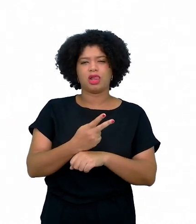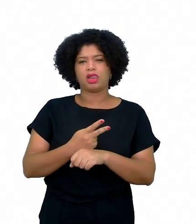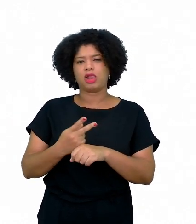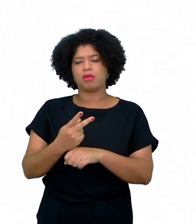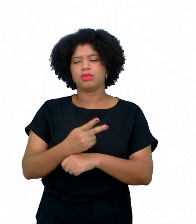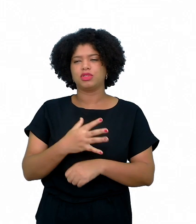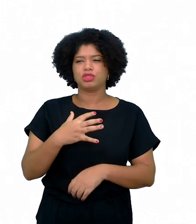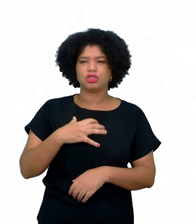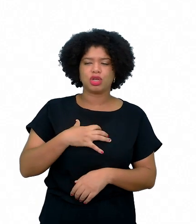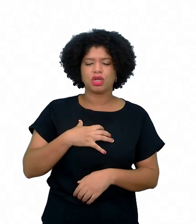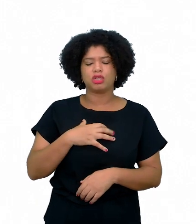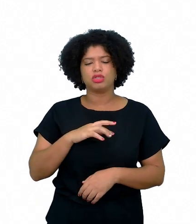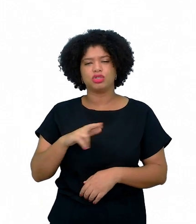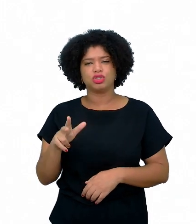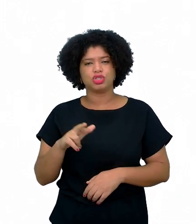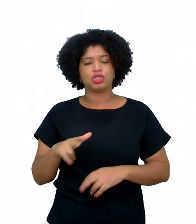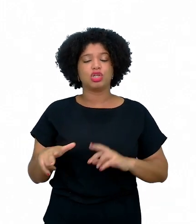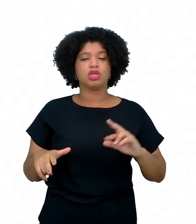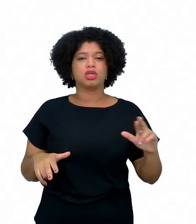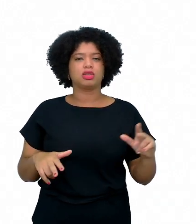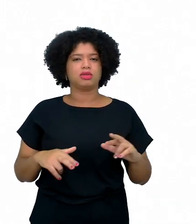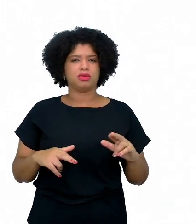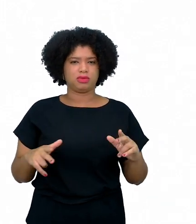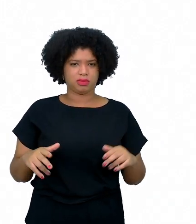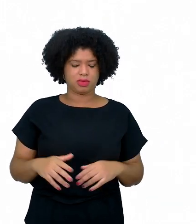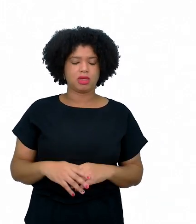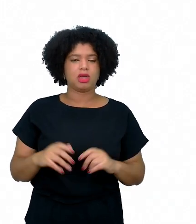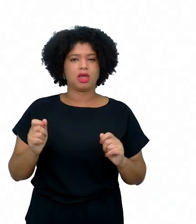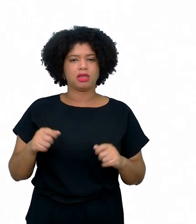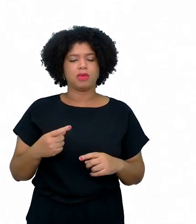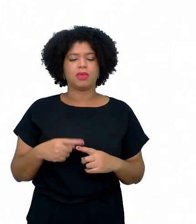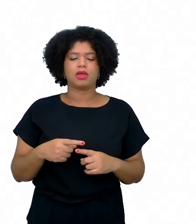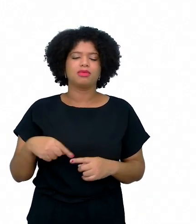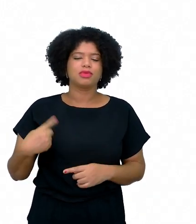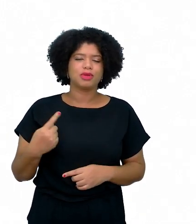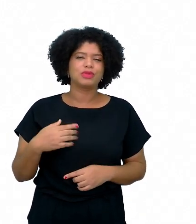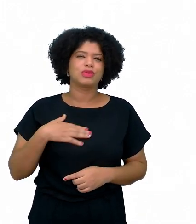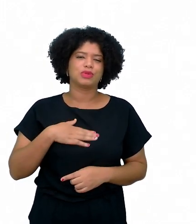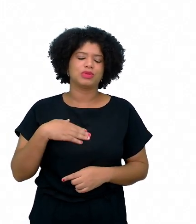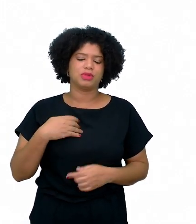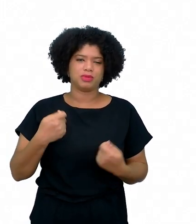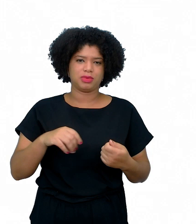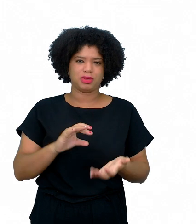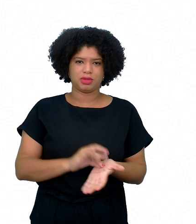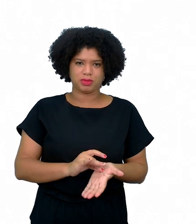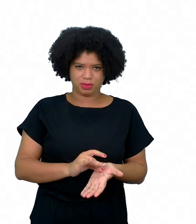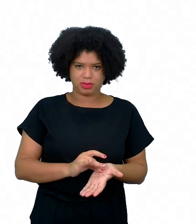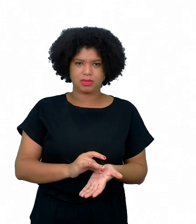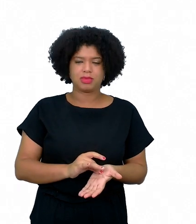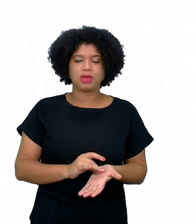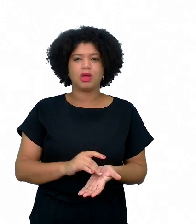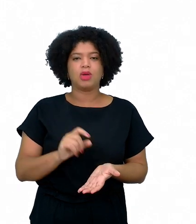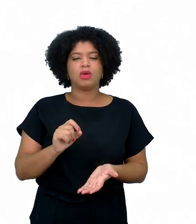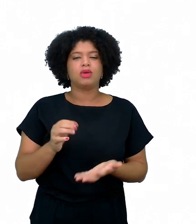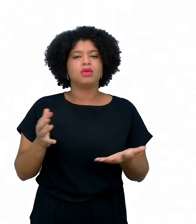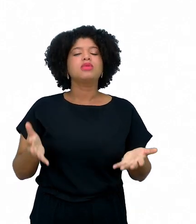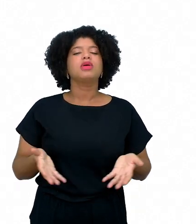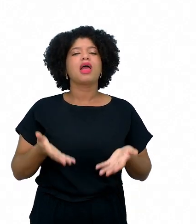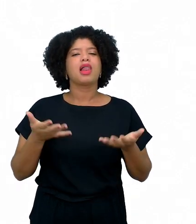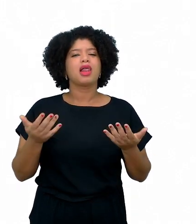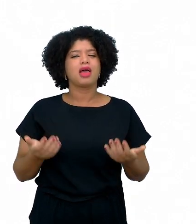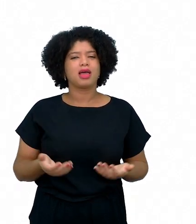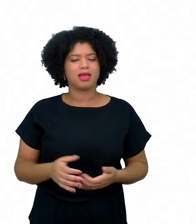formas também da gente gostar, né? de levar, de